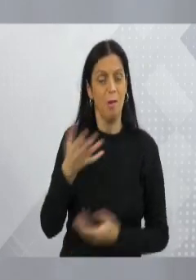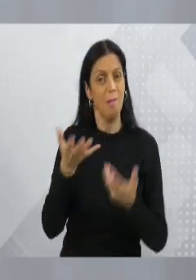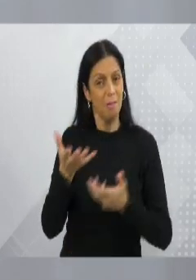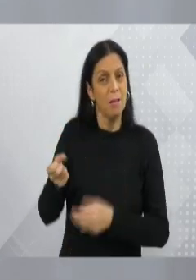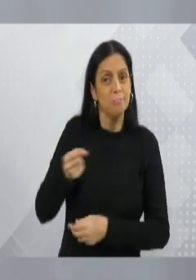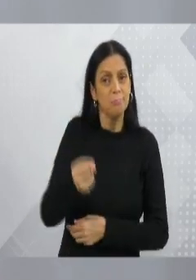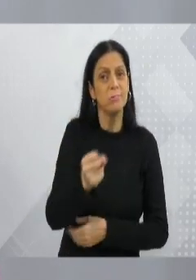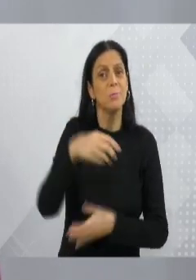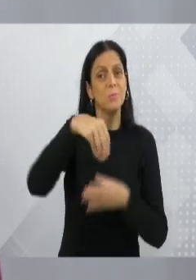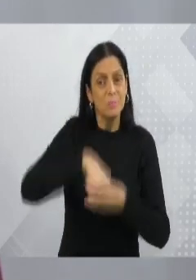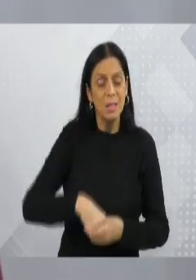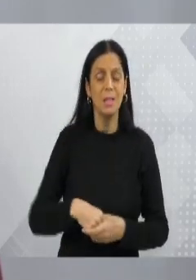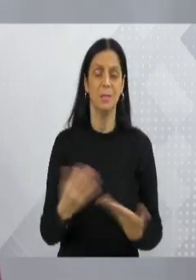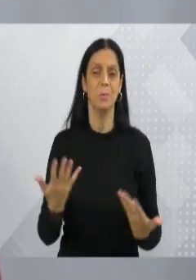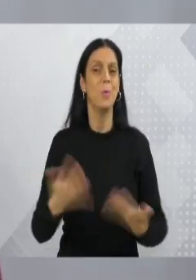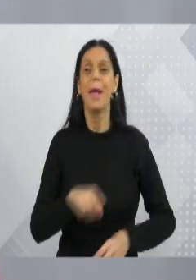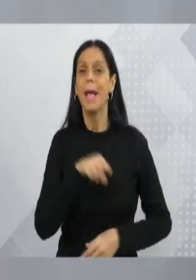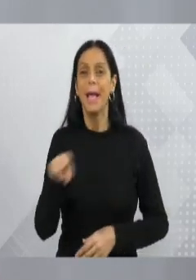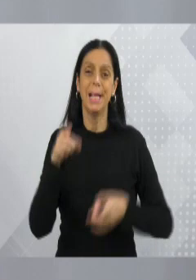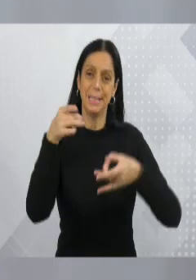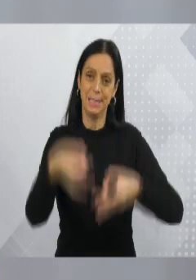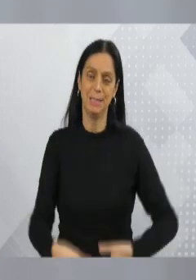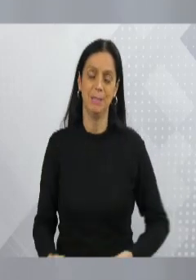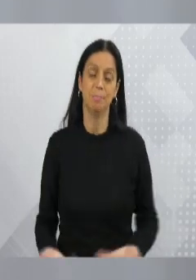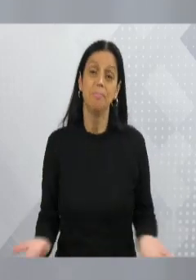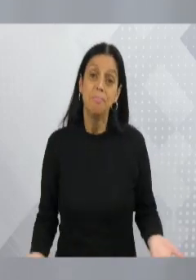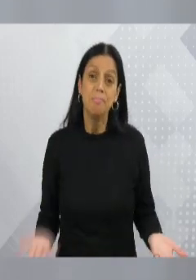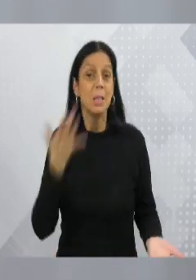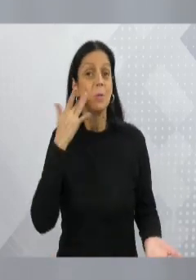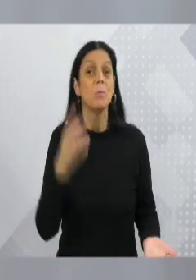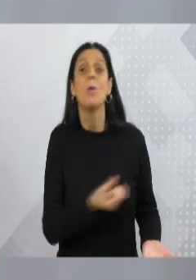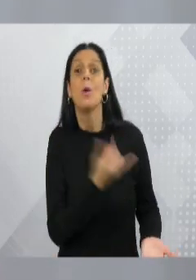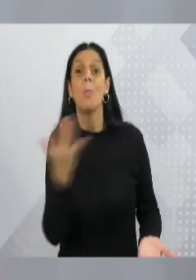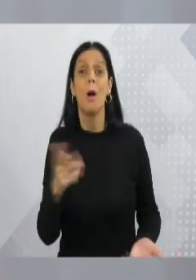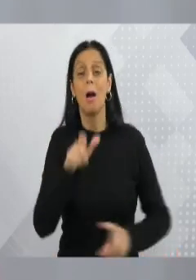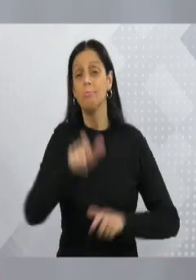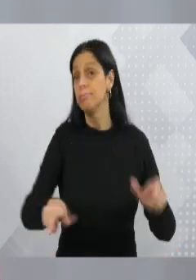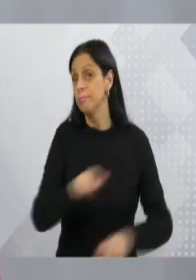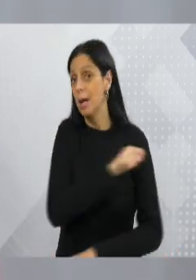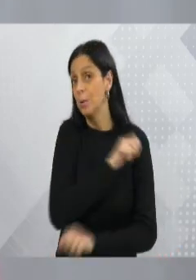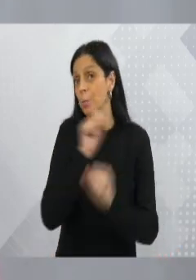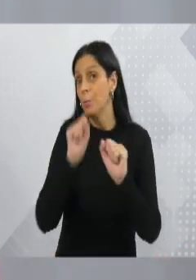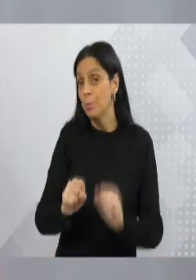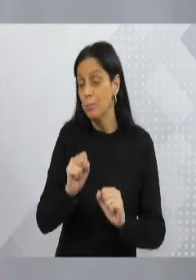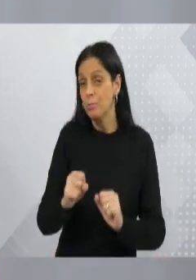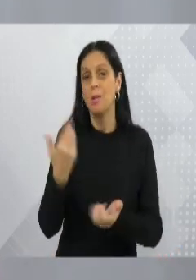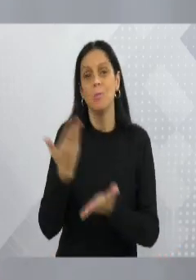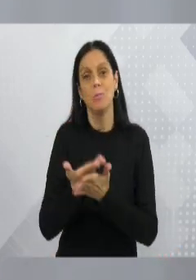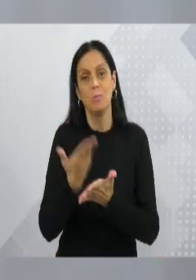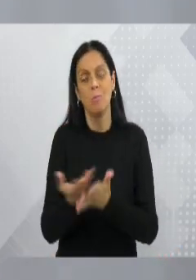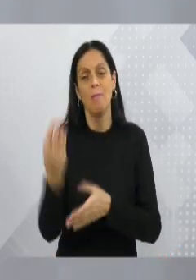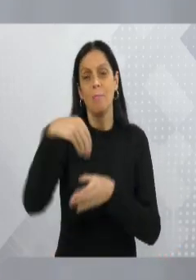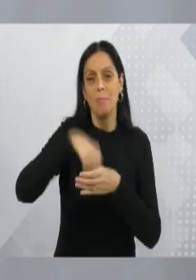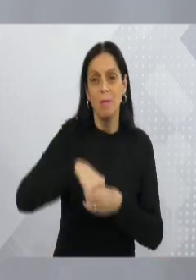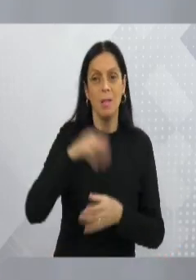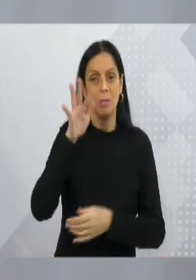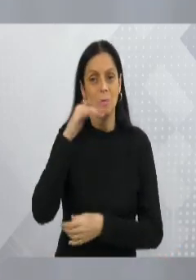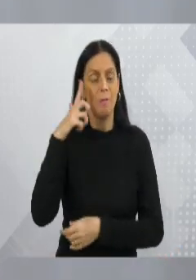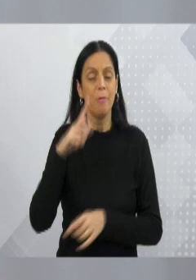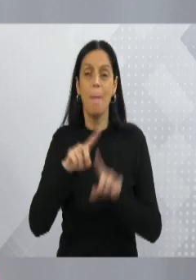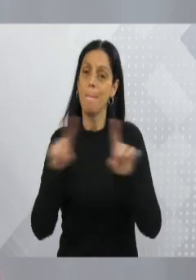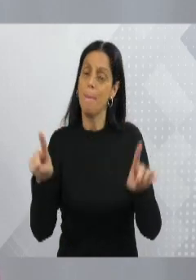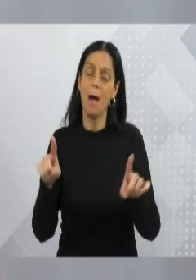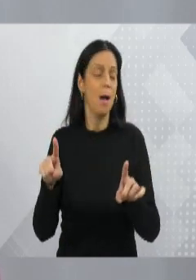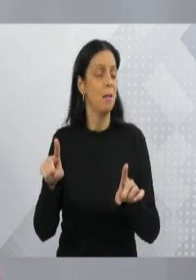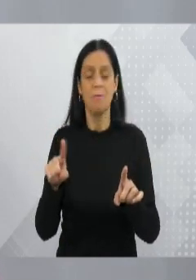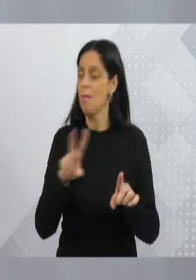de pcds que possa estar ali frequentando a força sabe se lá quantos alunos poderiam mais estar frequentando a Furby e não o fazem por conta